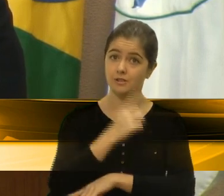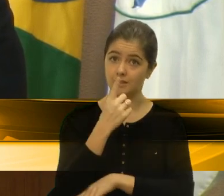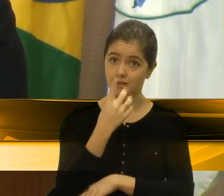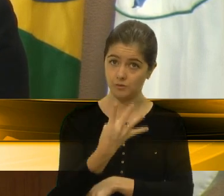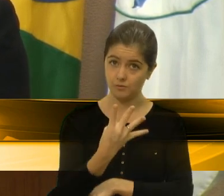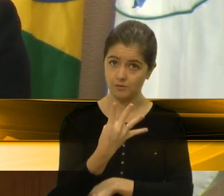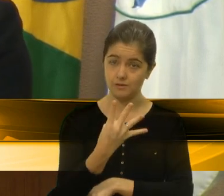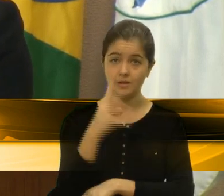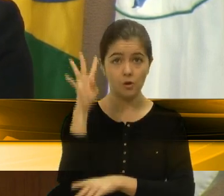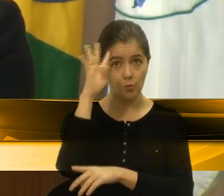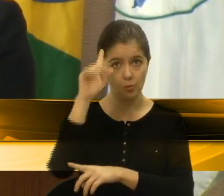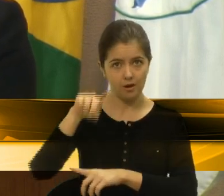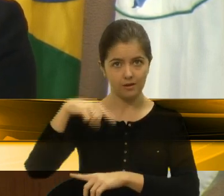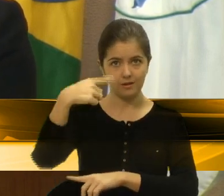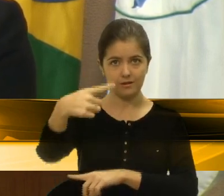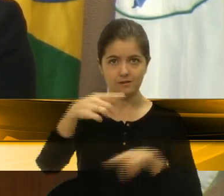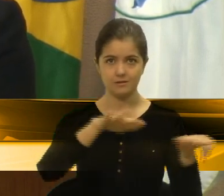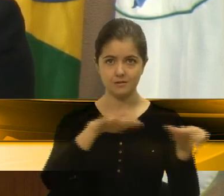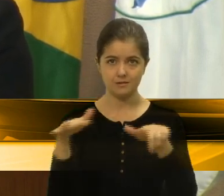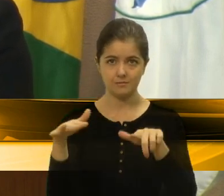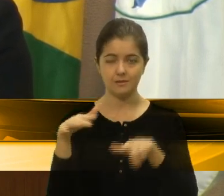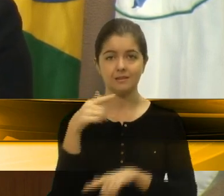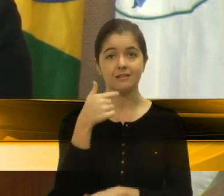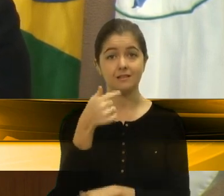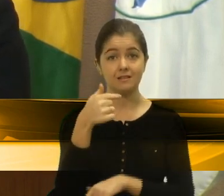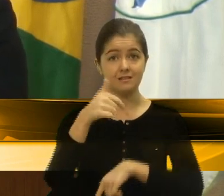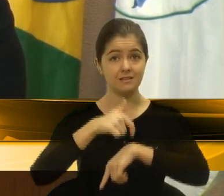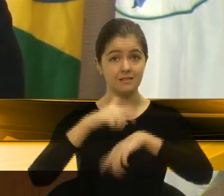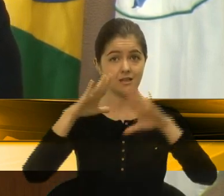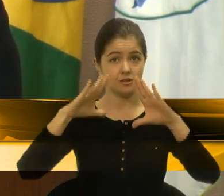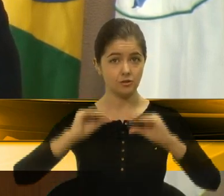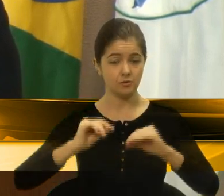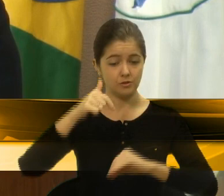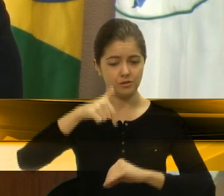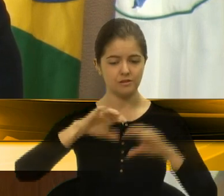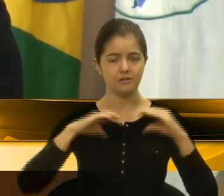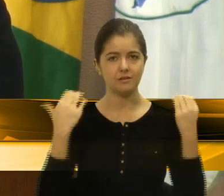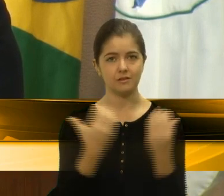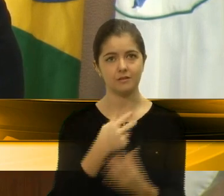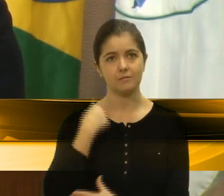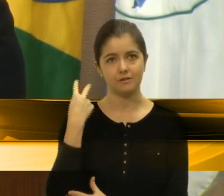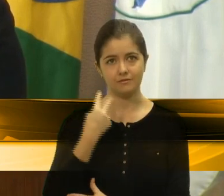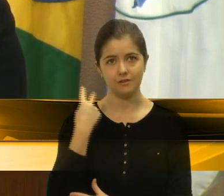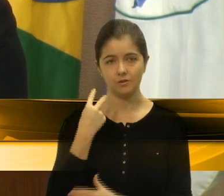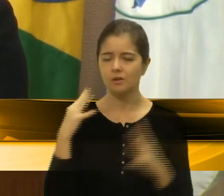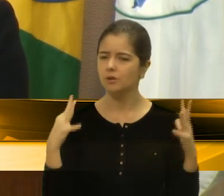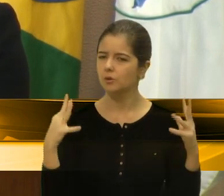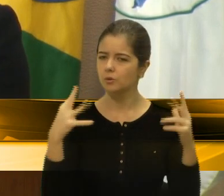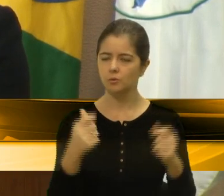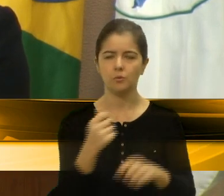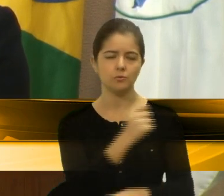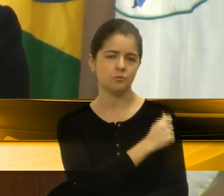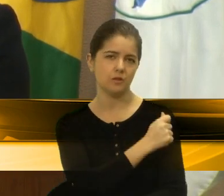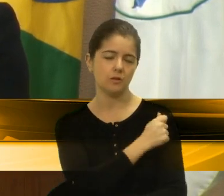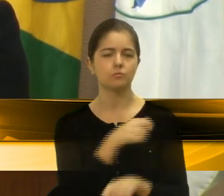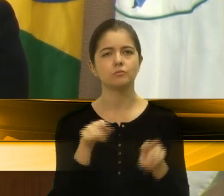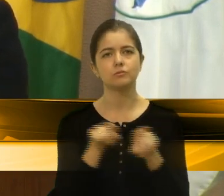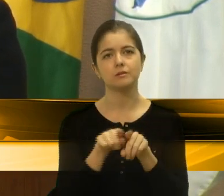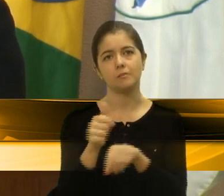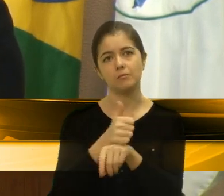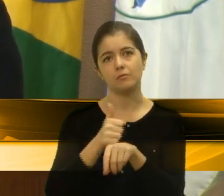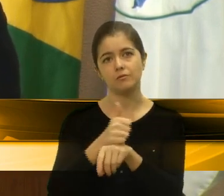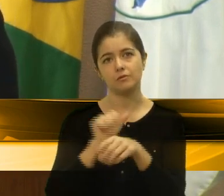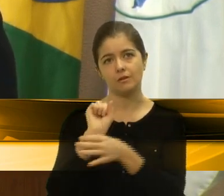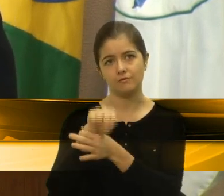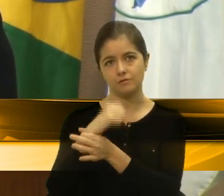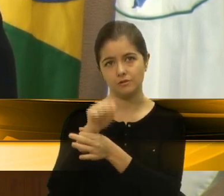vem, às 19 horas, aqui na Câmara, né? E reforçamos mais uma vez, então, os convites a todos os estudantes e profissionais da fisioterapia